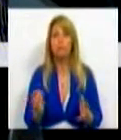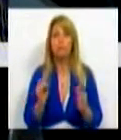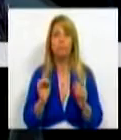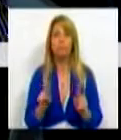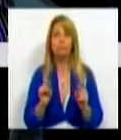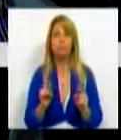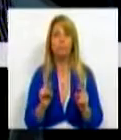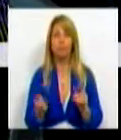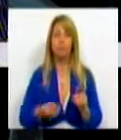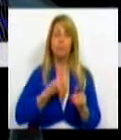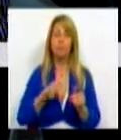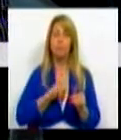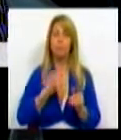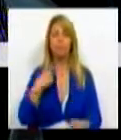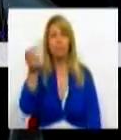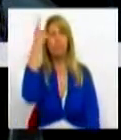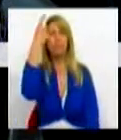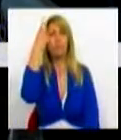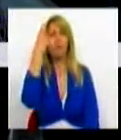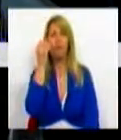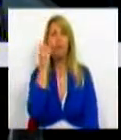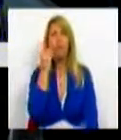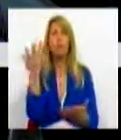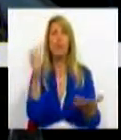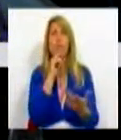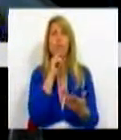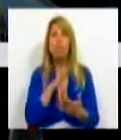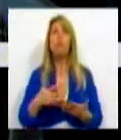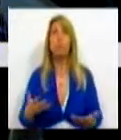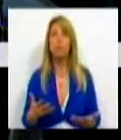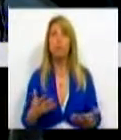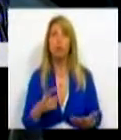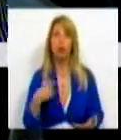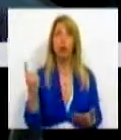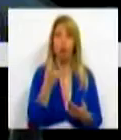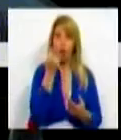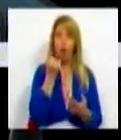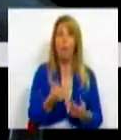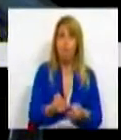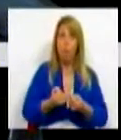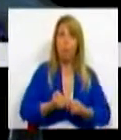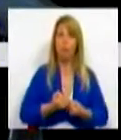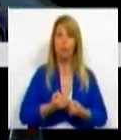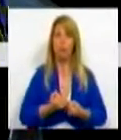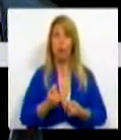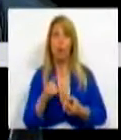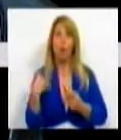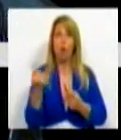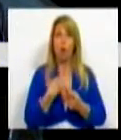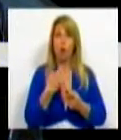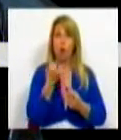esta preocupação a dizer assim, como é que é possível que as nossas poupanças, os nossos